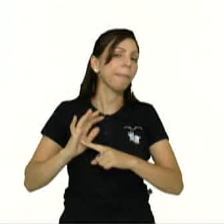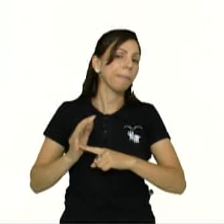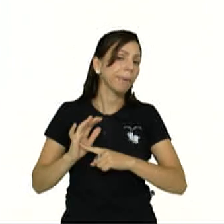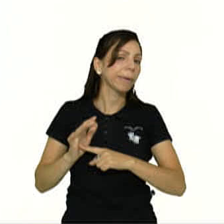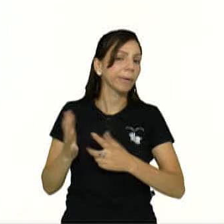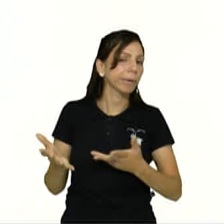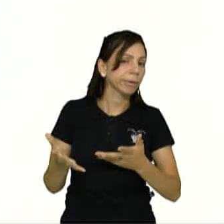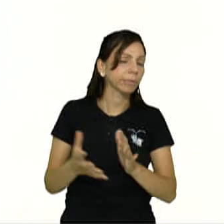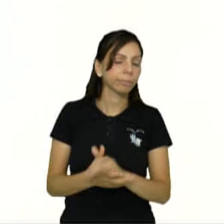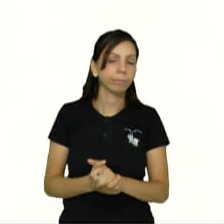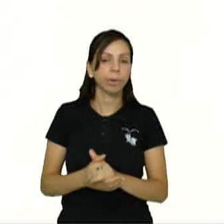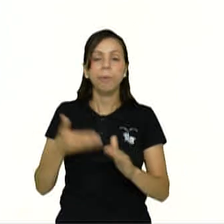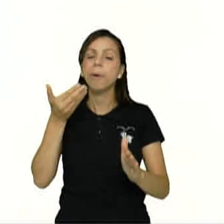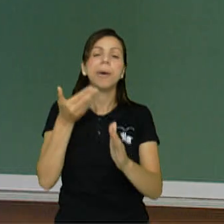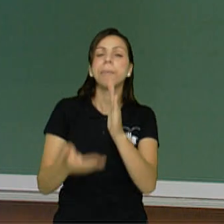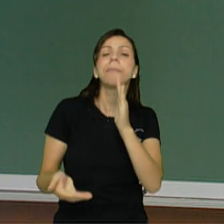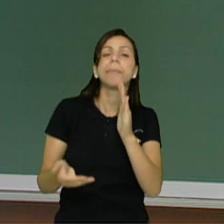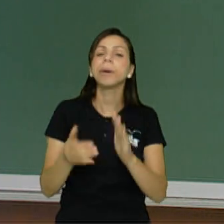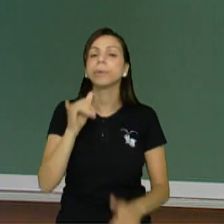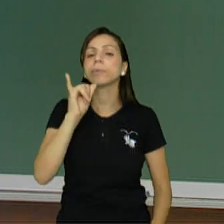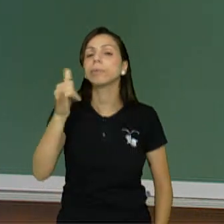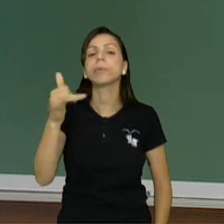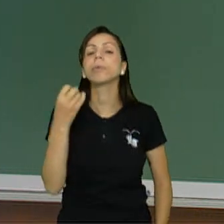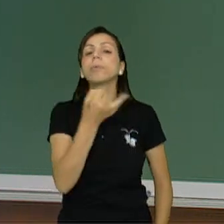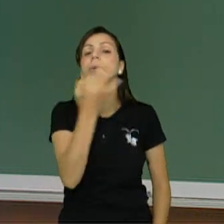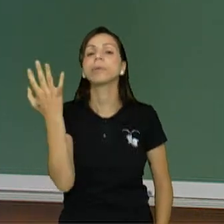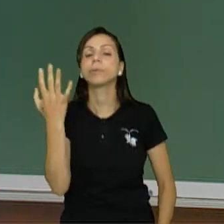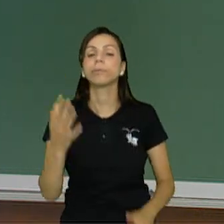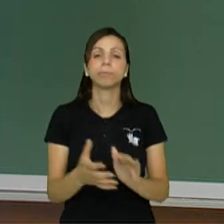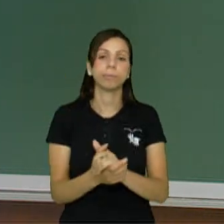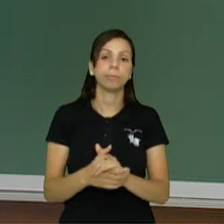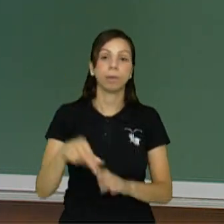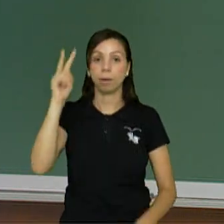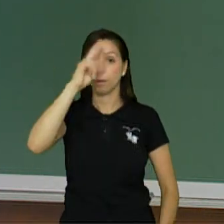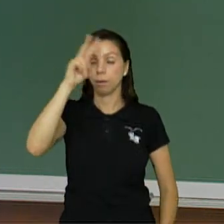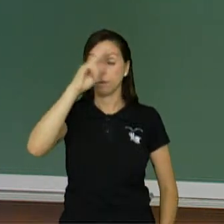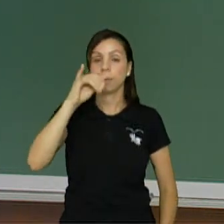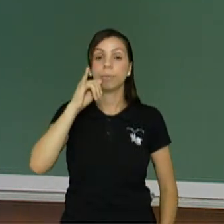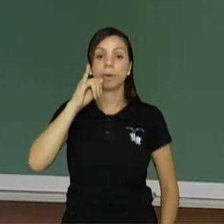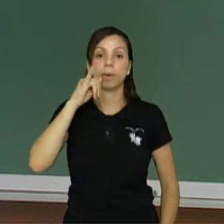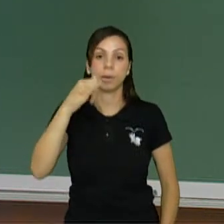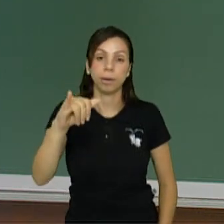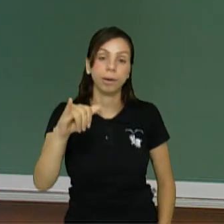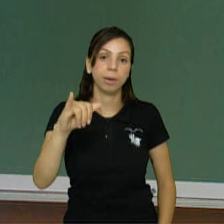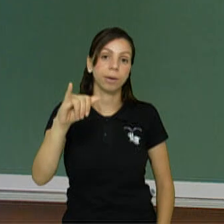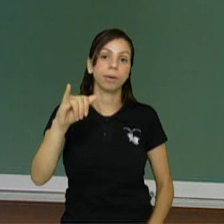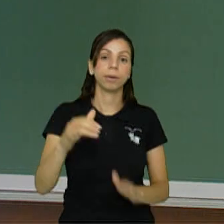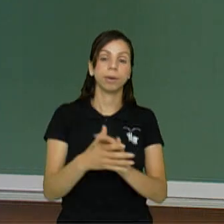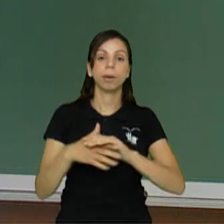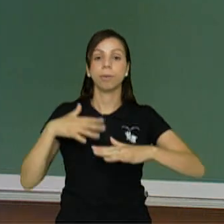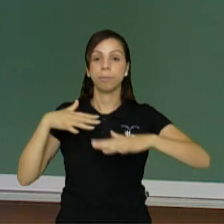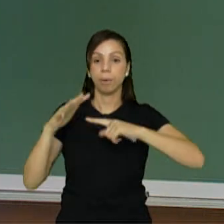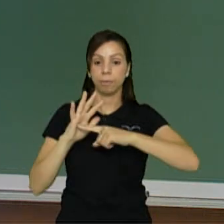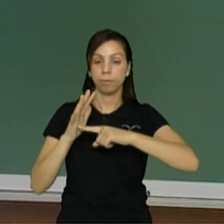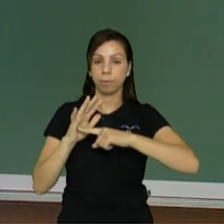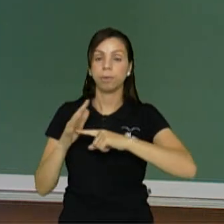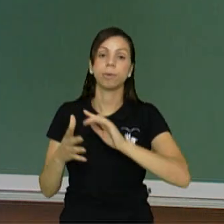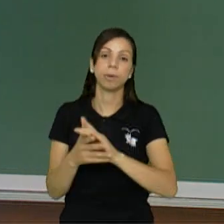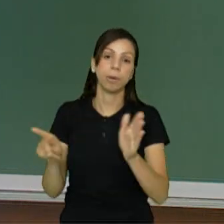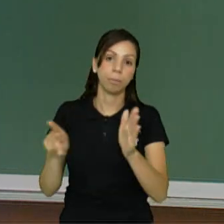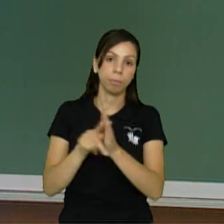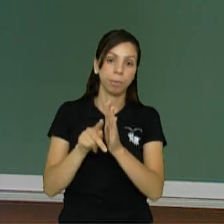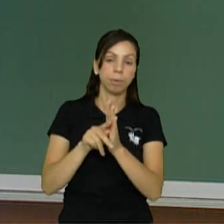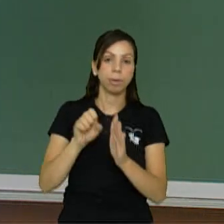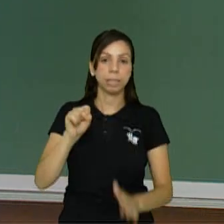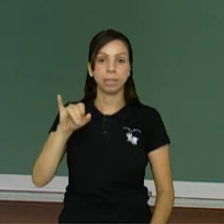sistema? Pessoal, qual é a perda? Quanto de energia você perdeu? Lembre-se, a energia que nós temos ali, pessoal, a energia mecânica vai ser a energia